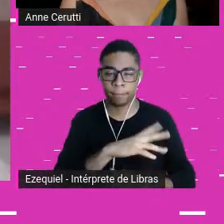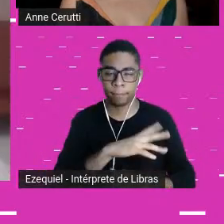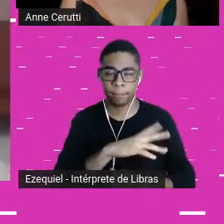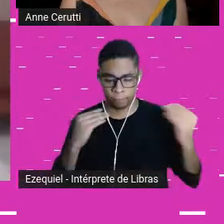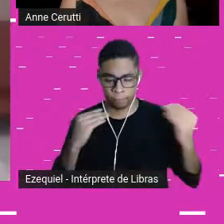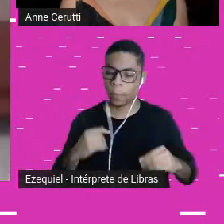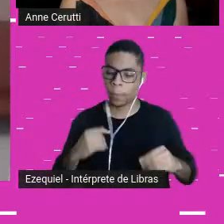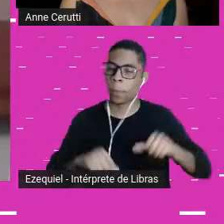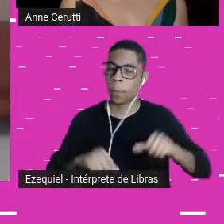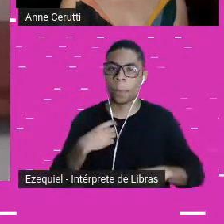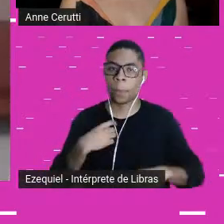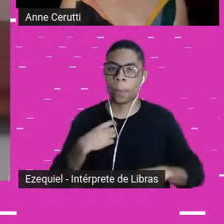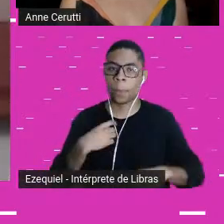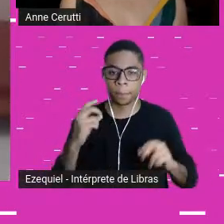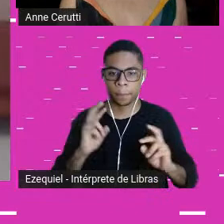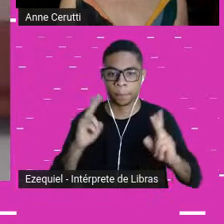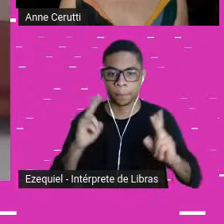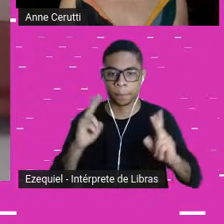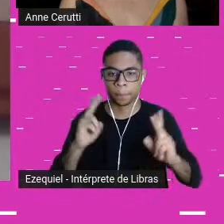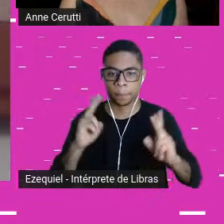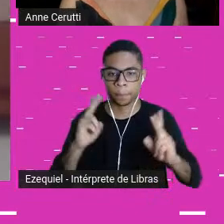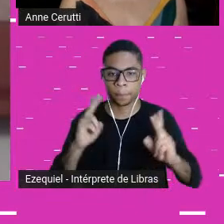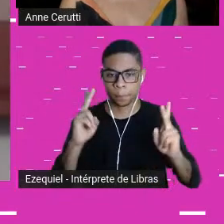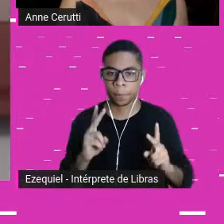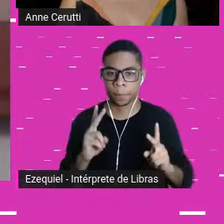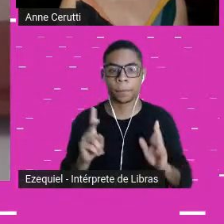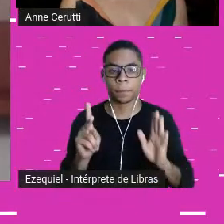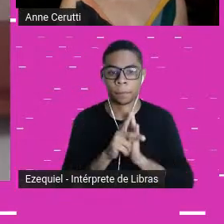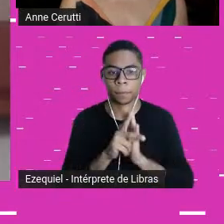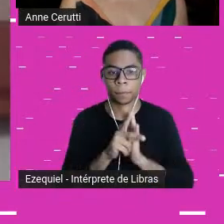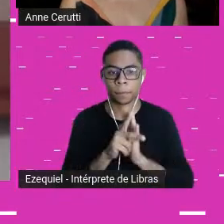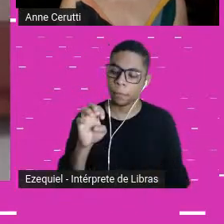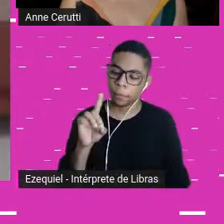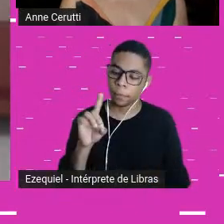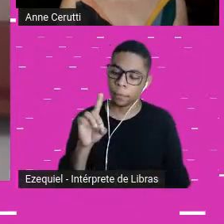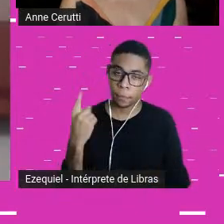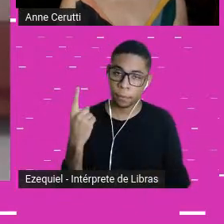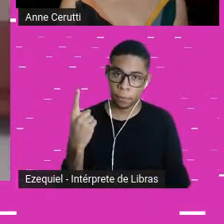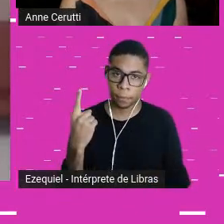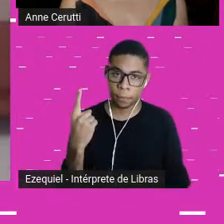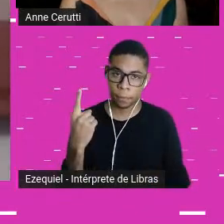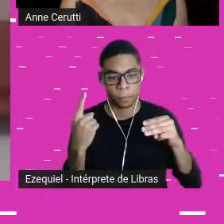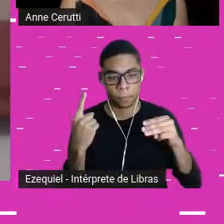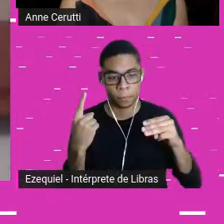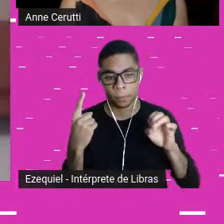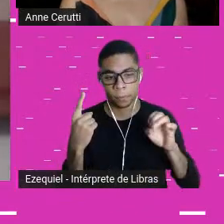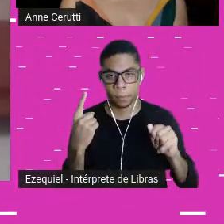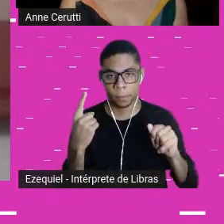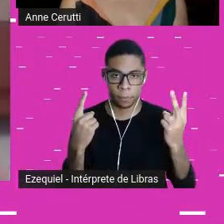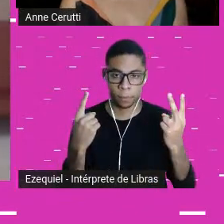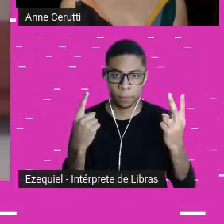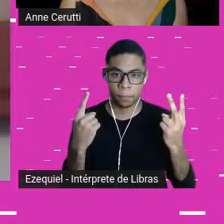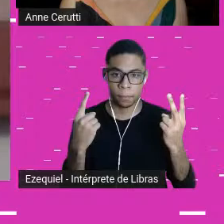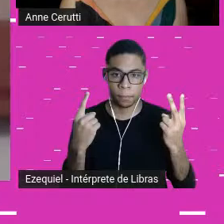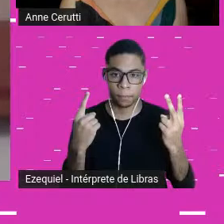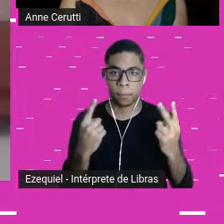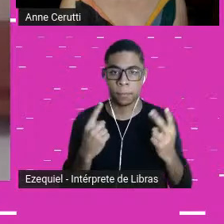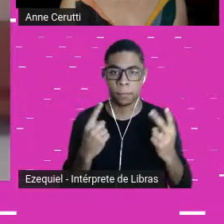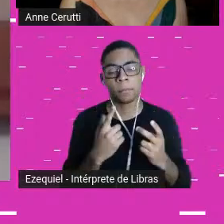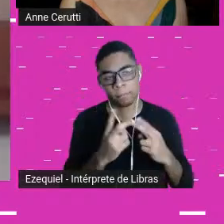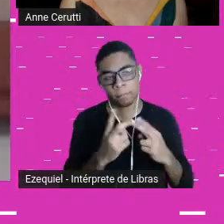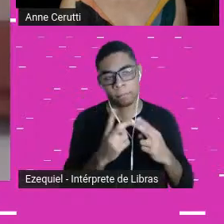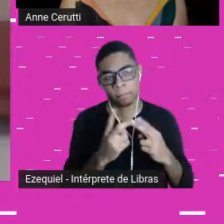do Medeia 1 para o Medeia 2, assim, né, realmente esse tecido mais encorpado, mais, né,